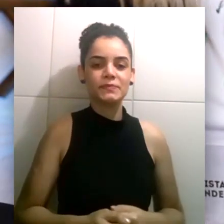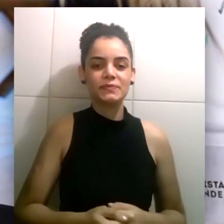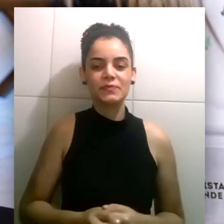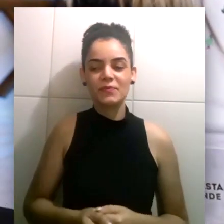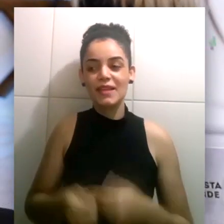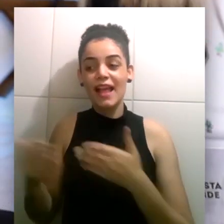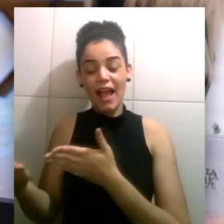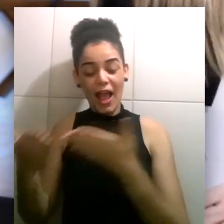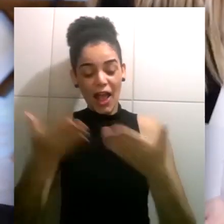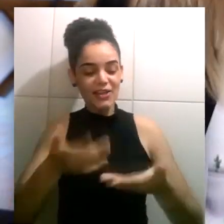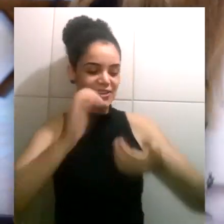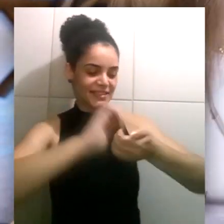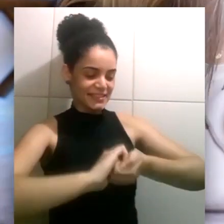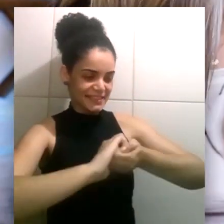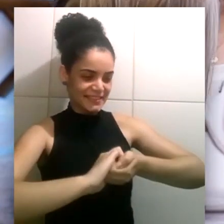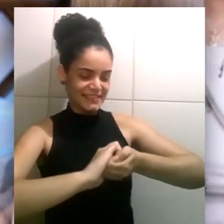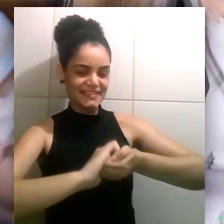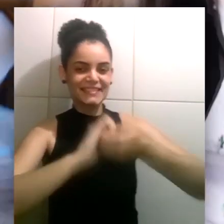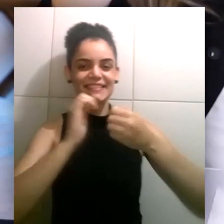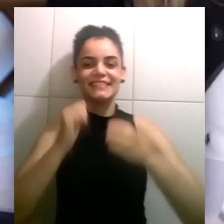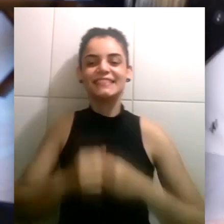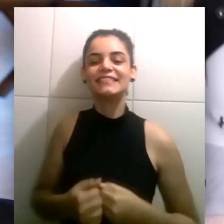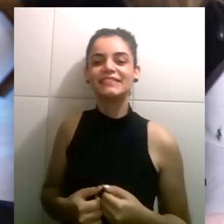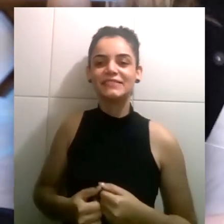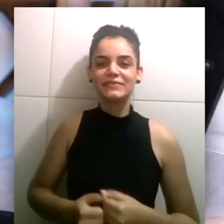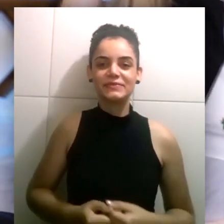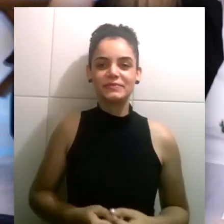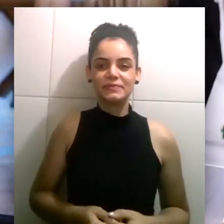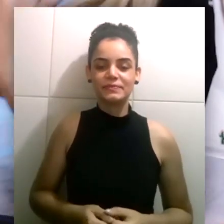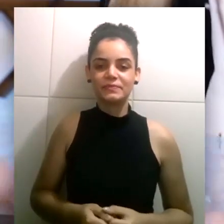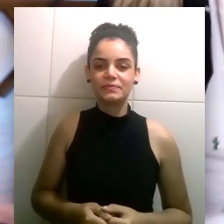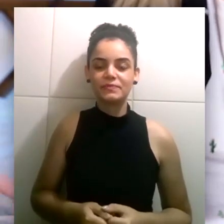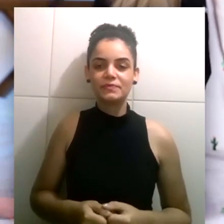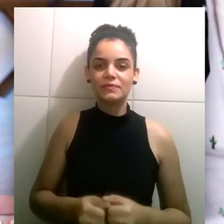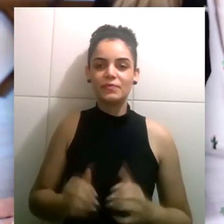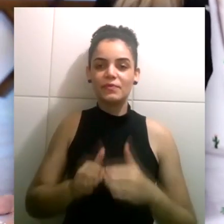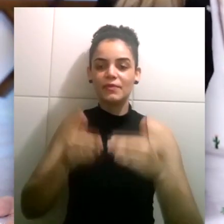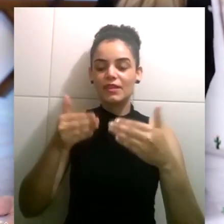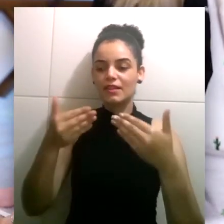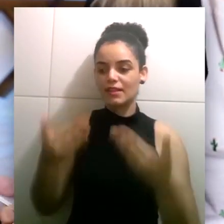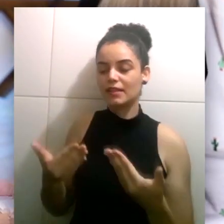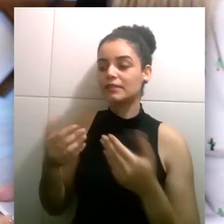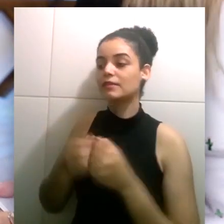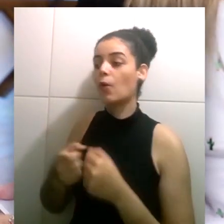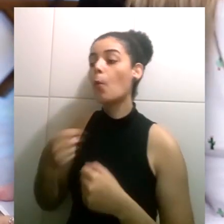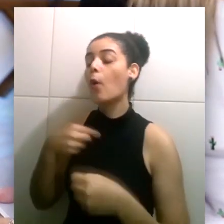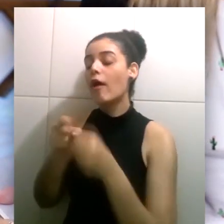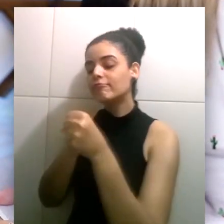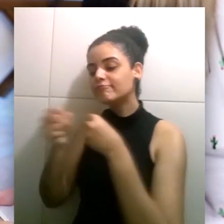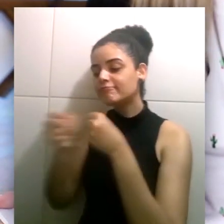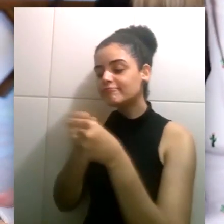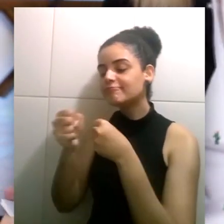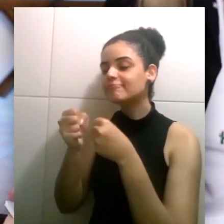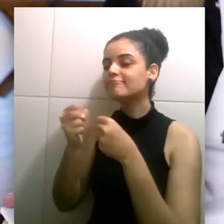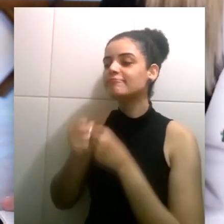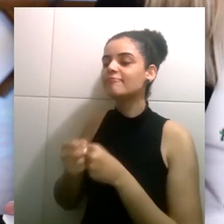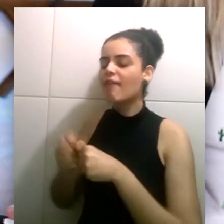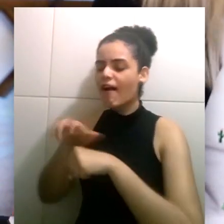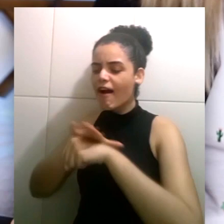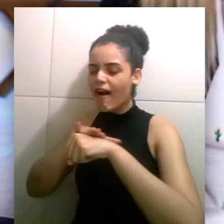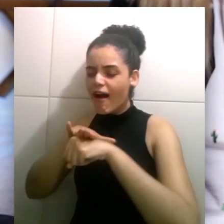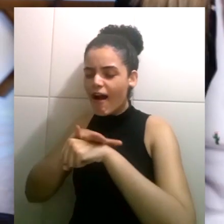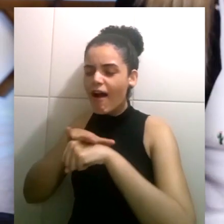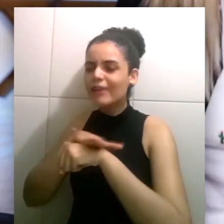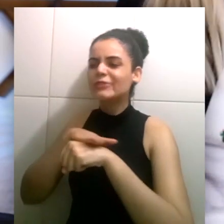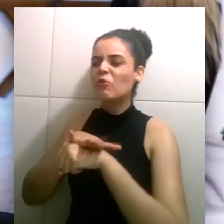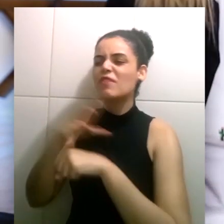pode cumprimentar se quiser. Prazer, com você e com vocês. Bom, Kel, o Vic Entrevista Uhum. é um bate-papo bem